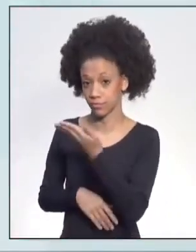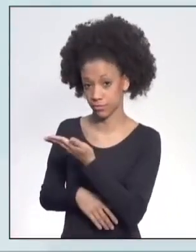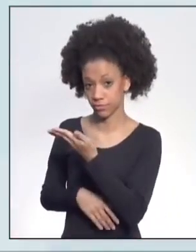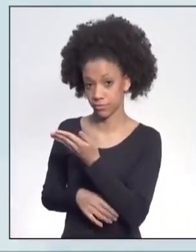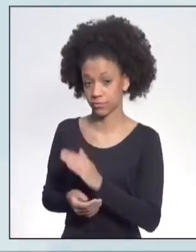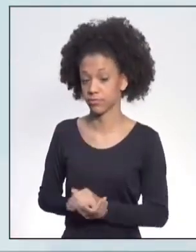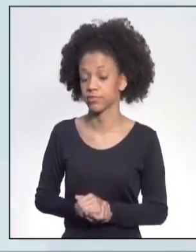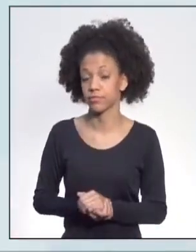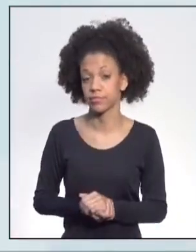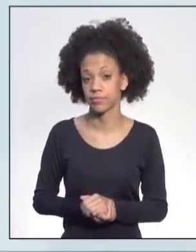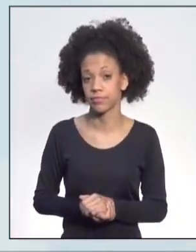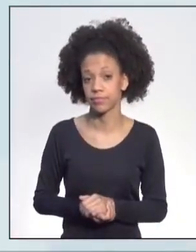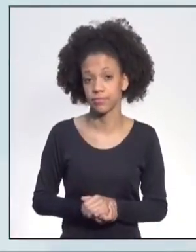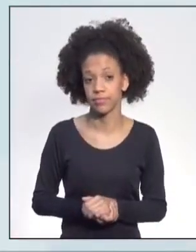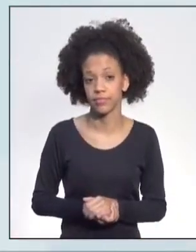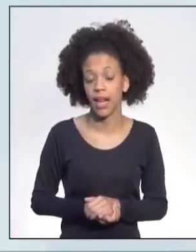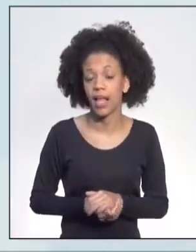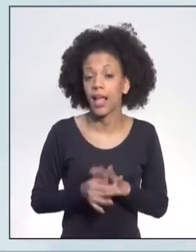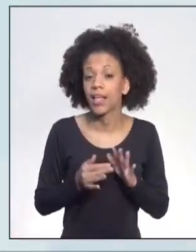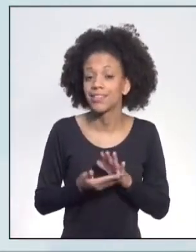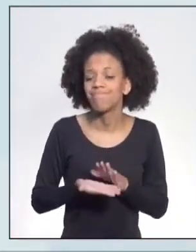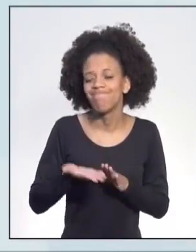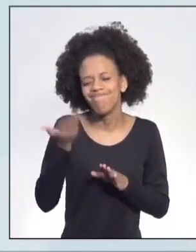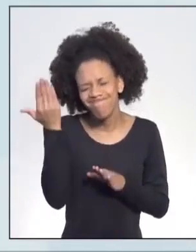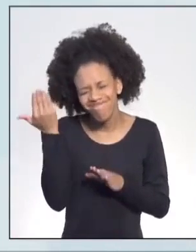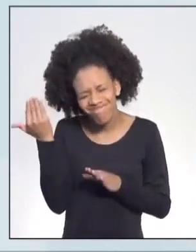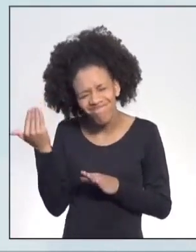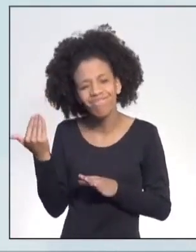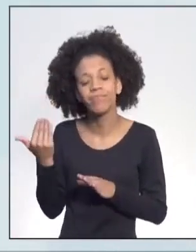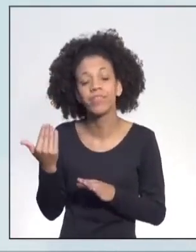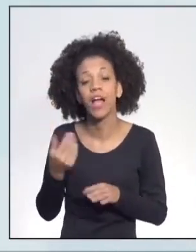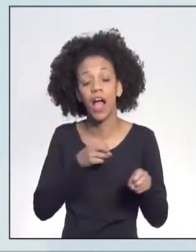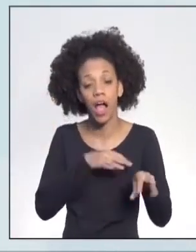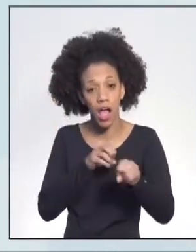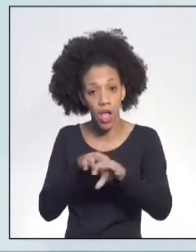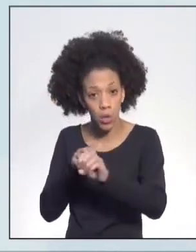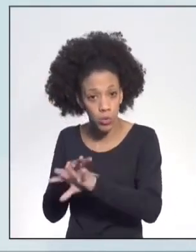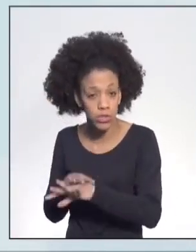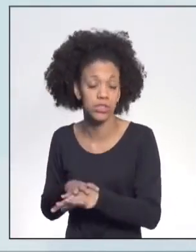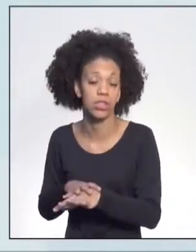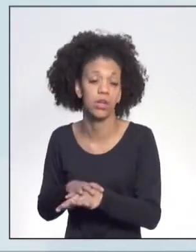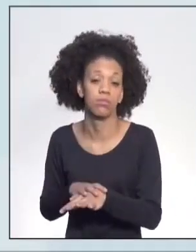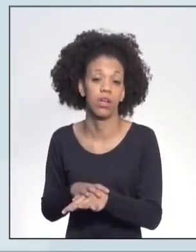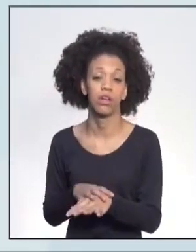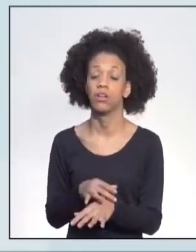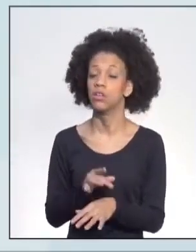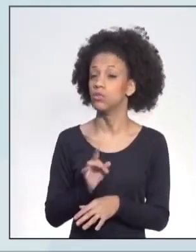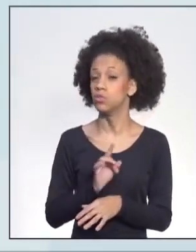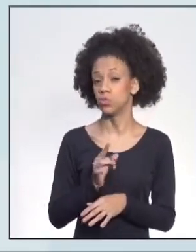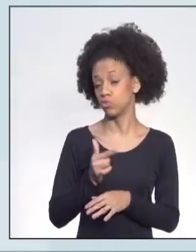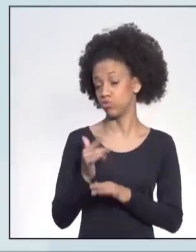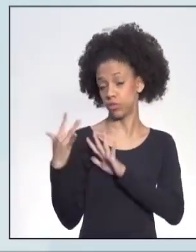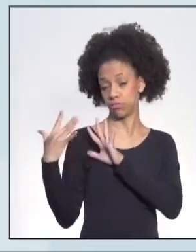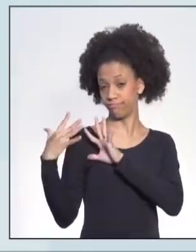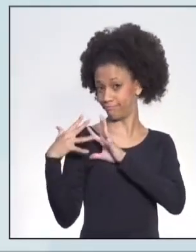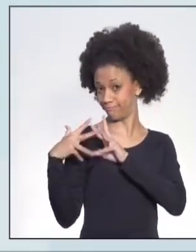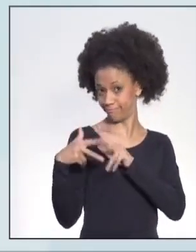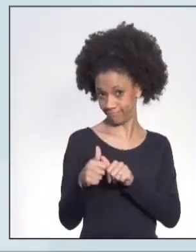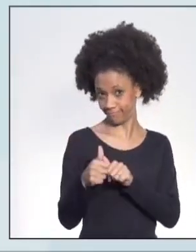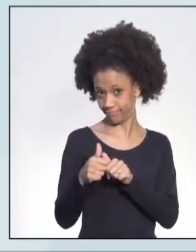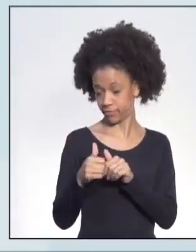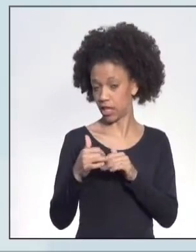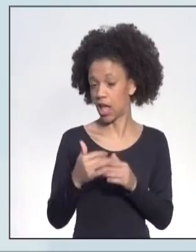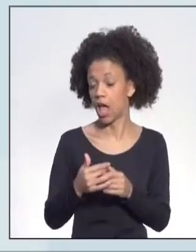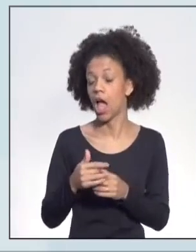Obrigada. Então, na antiguidade, a educação escolar não era disponível para todos.